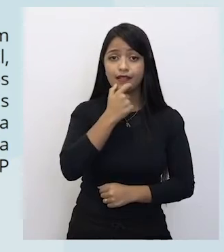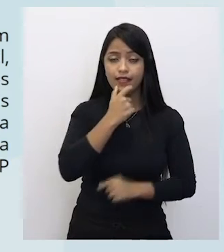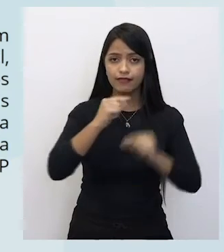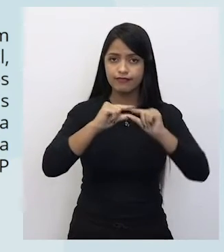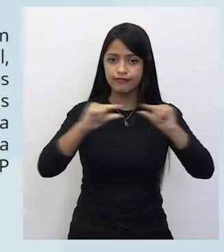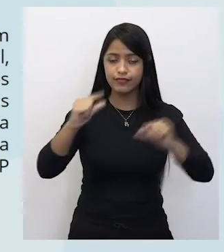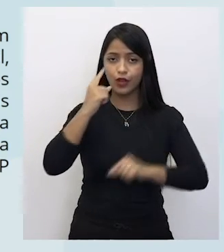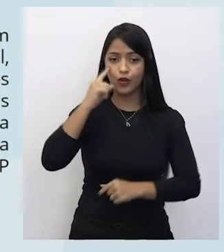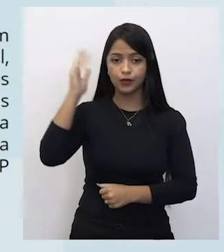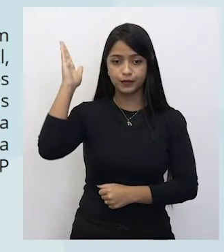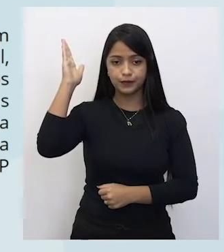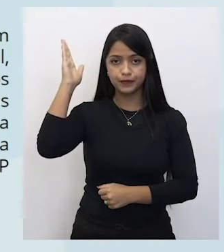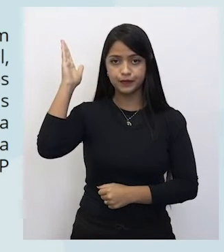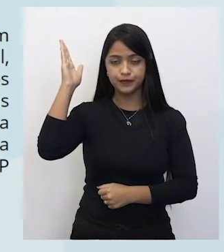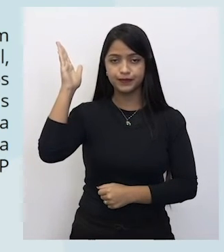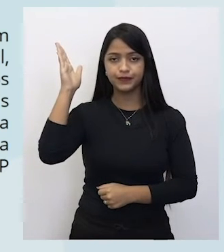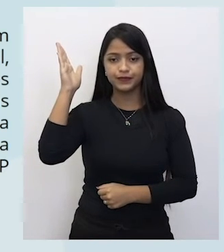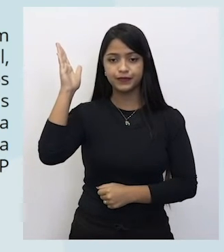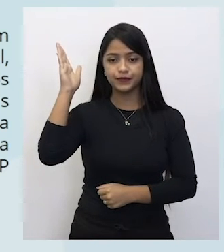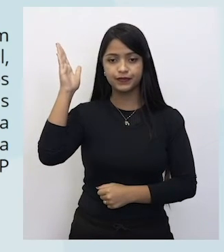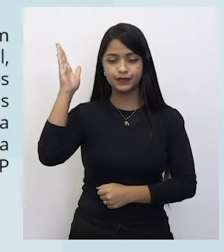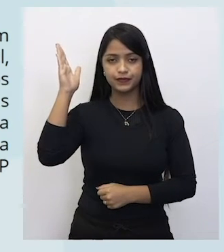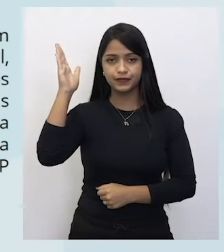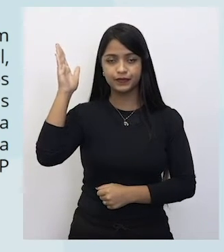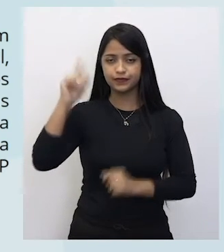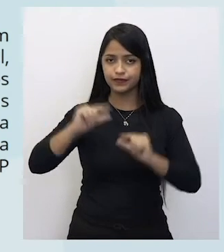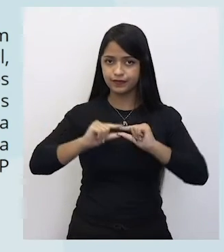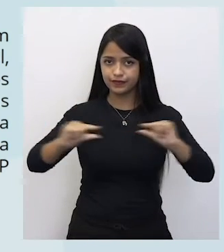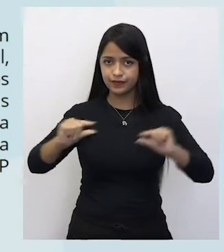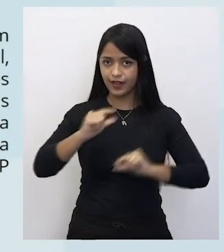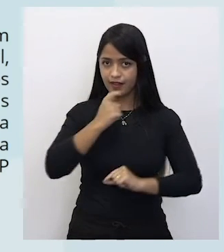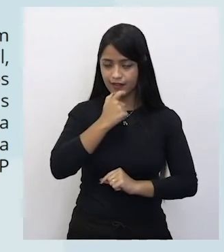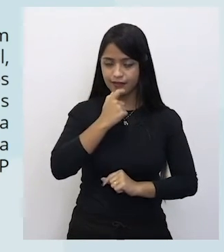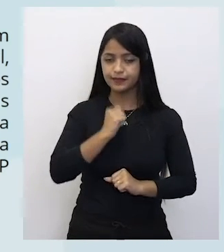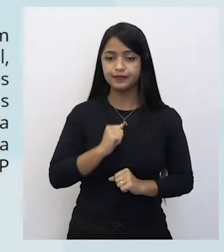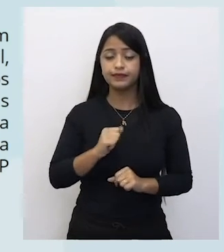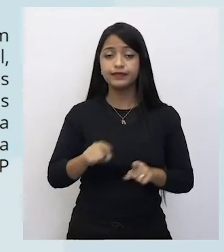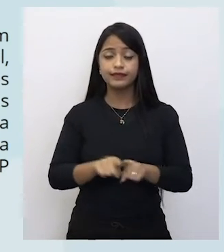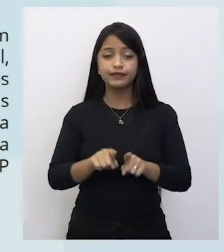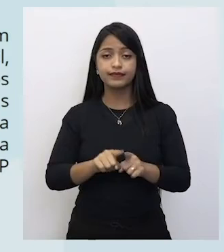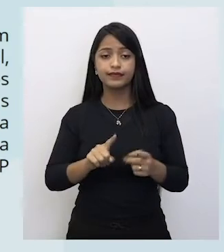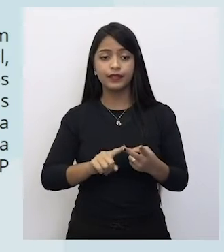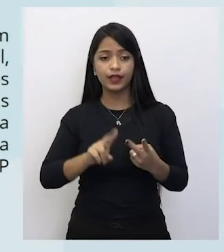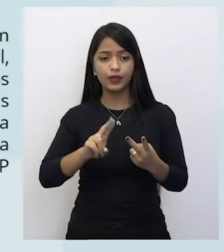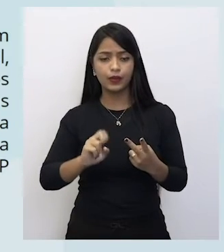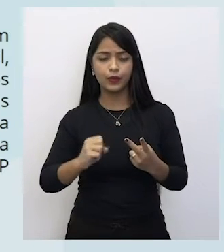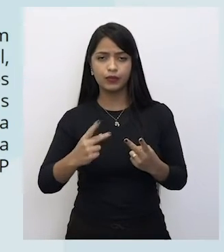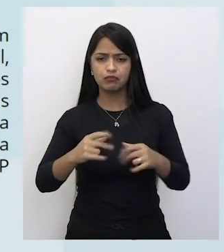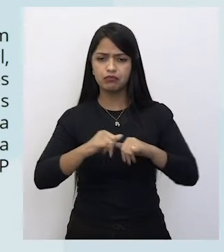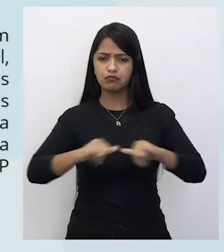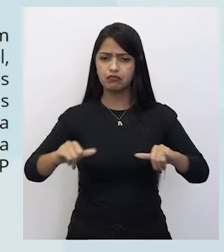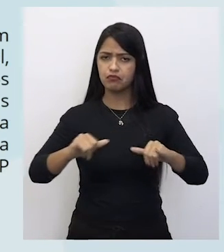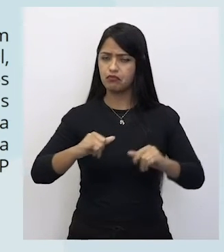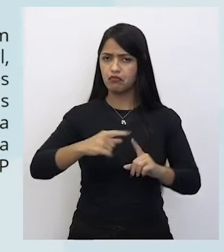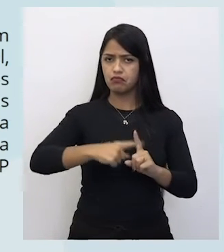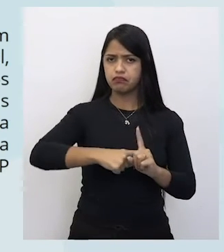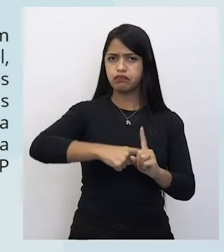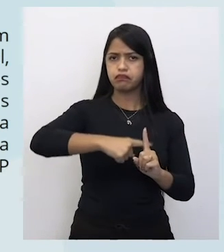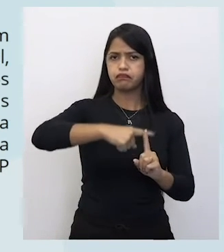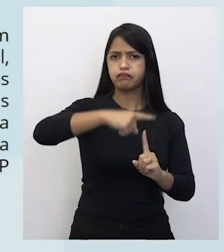Institute, acho que é isso que eu estou entendendo, tá certo? Of Technology, é isso? É. E a USP negam relação entre temperatura